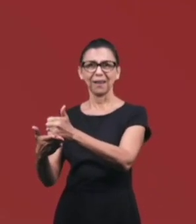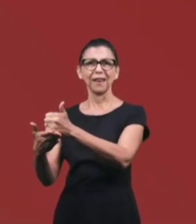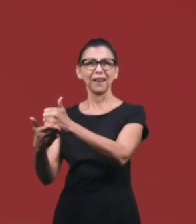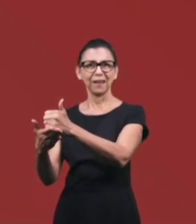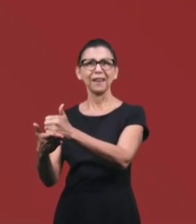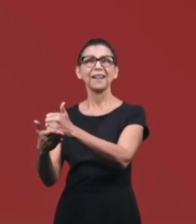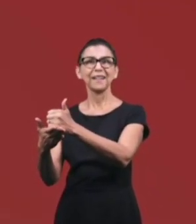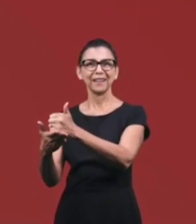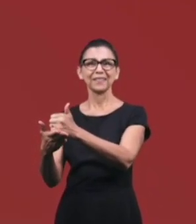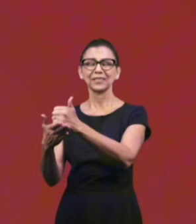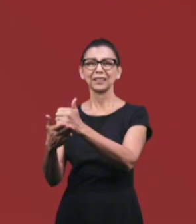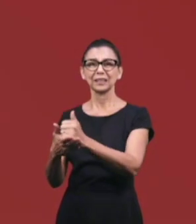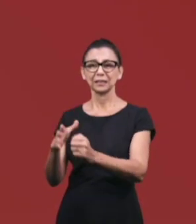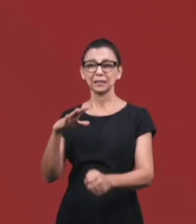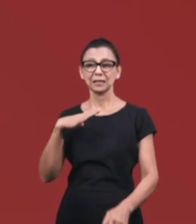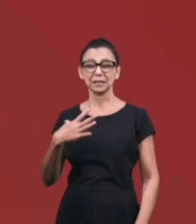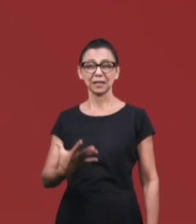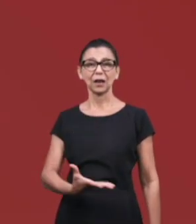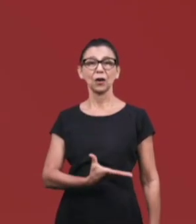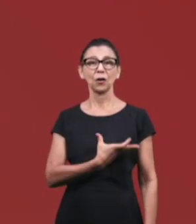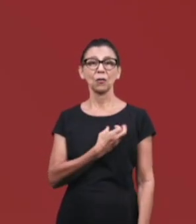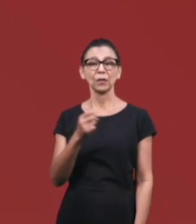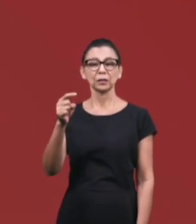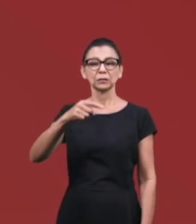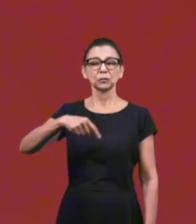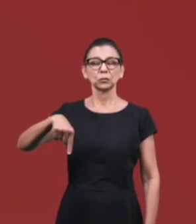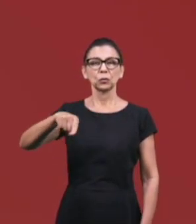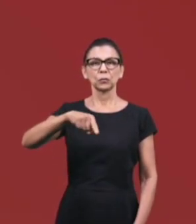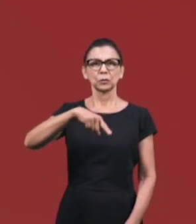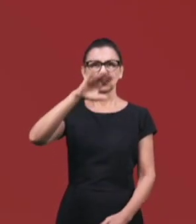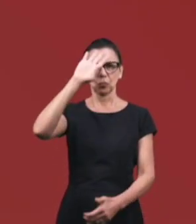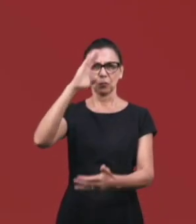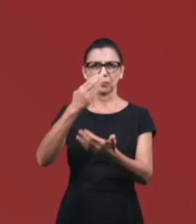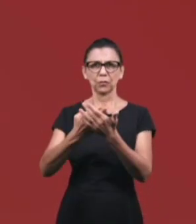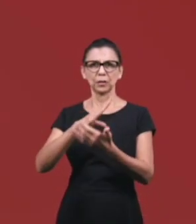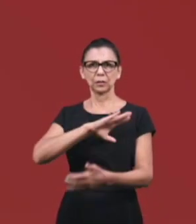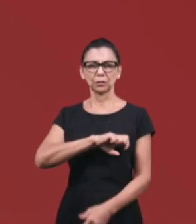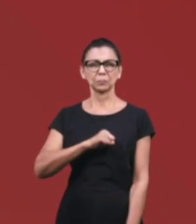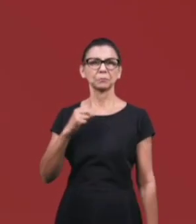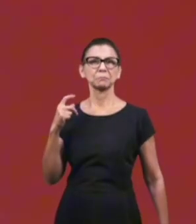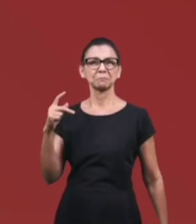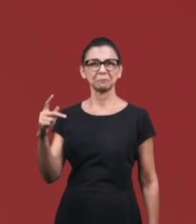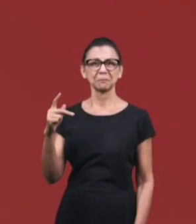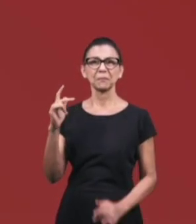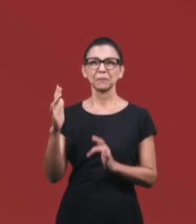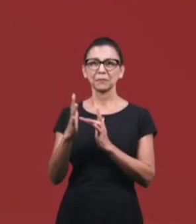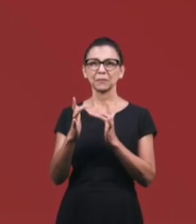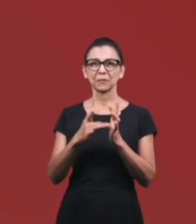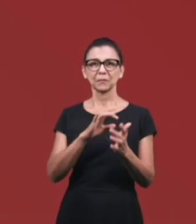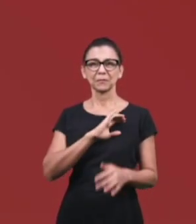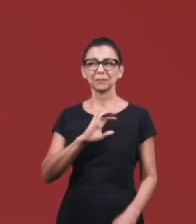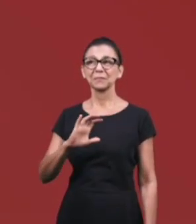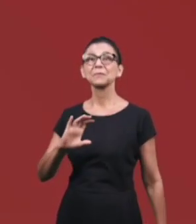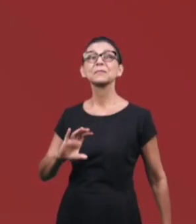que confia em seu amor. Jesus Cristo é o caminho,